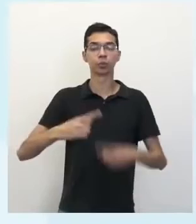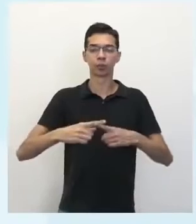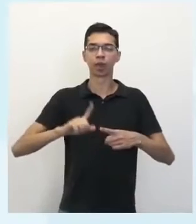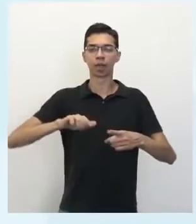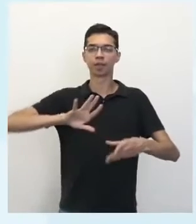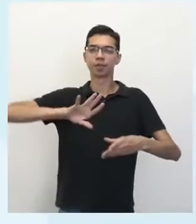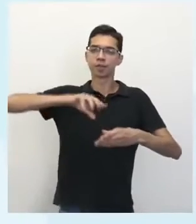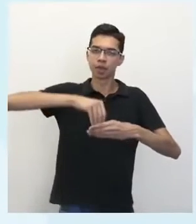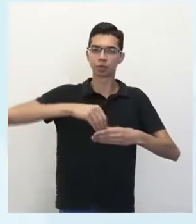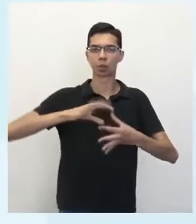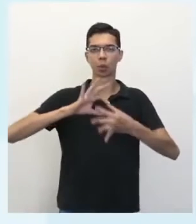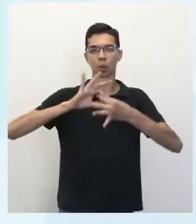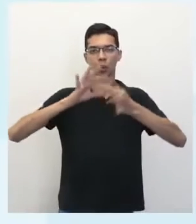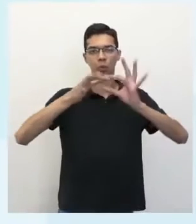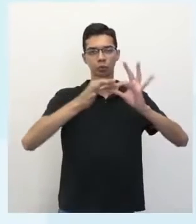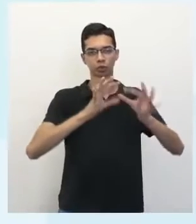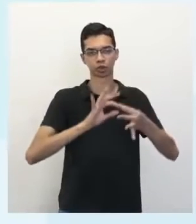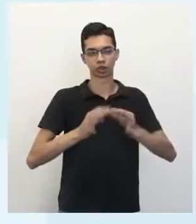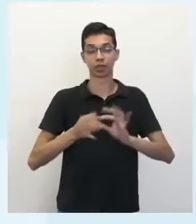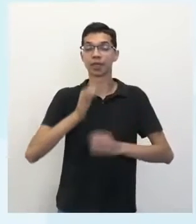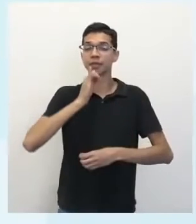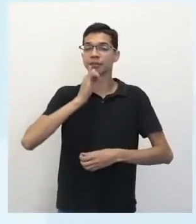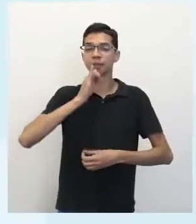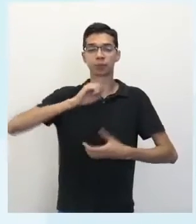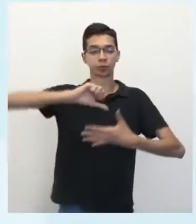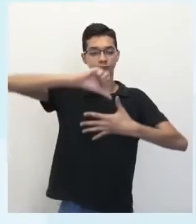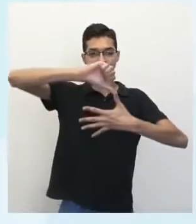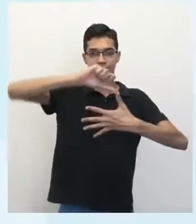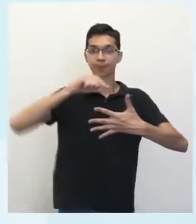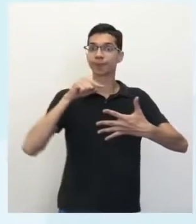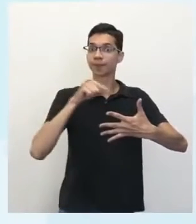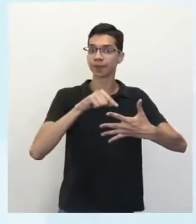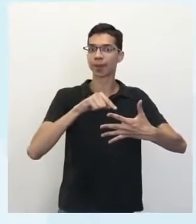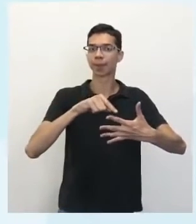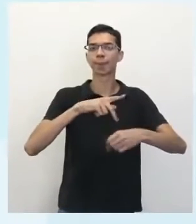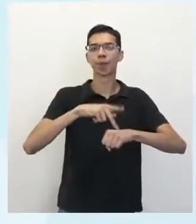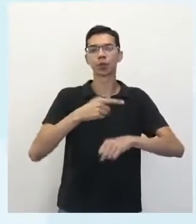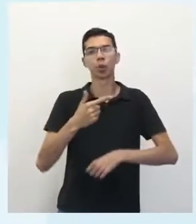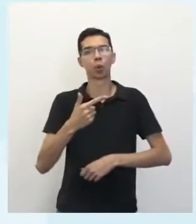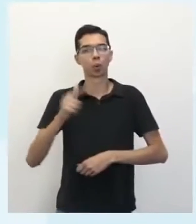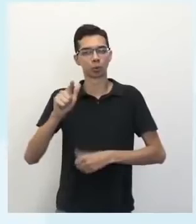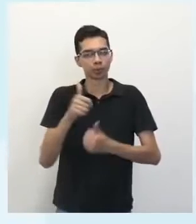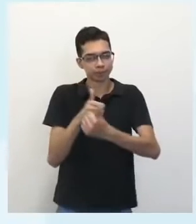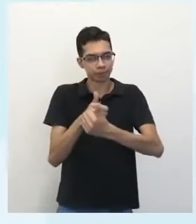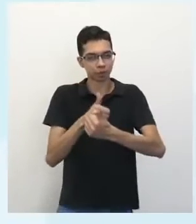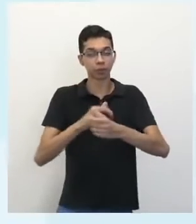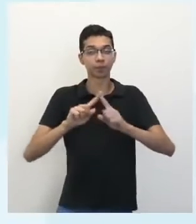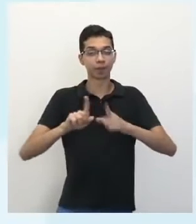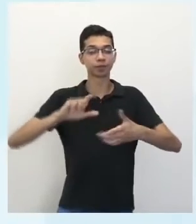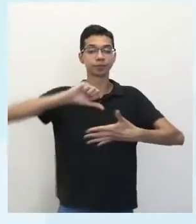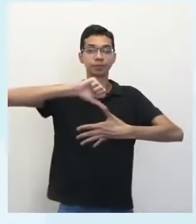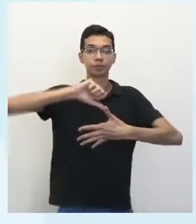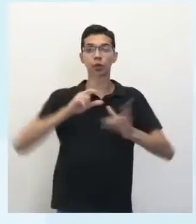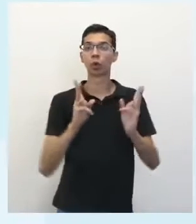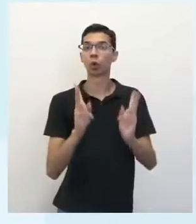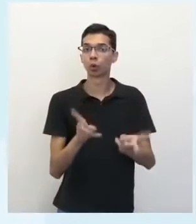continente. E aí ele detalhe, né? Presta bastante atenção que muita gente aí confunde. Quando você fala